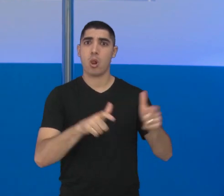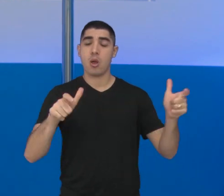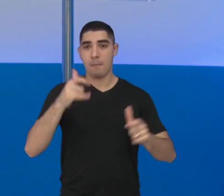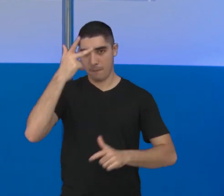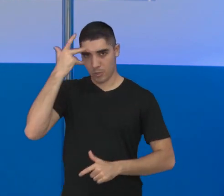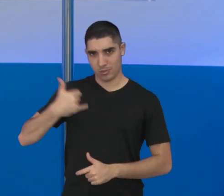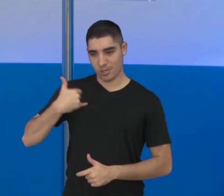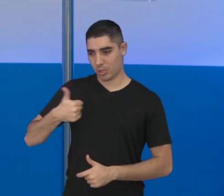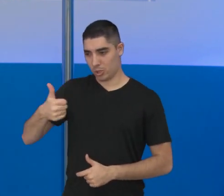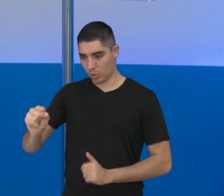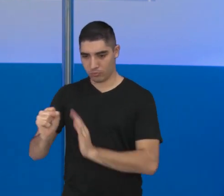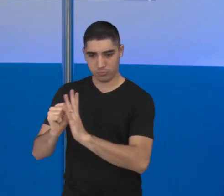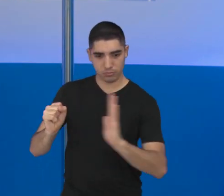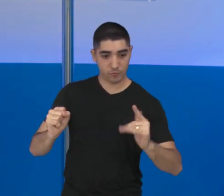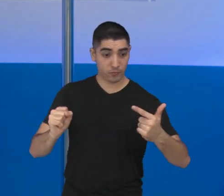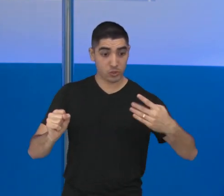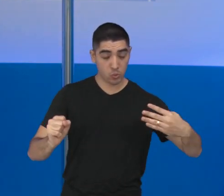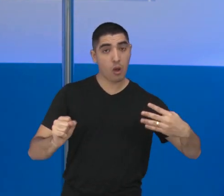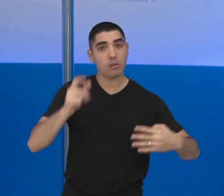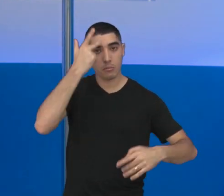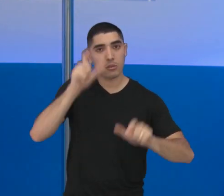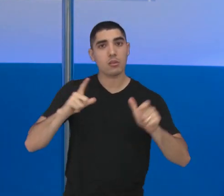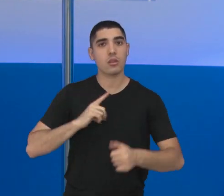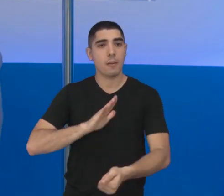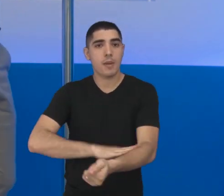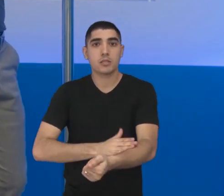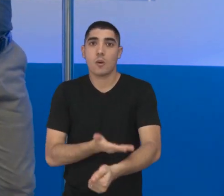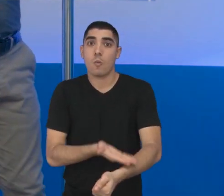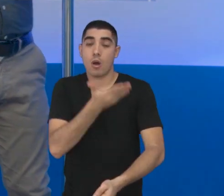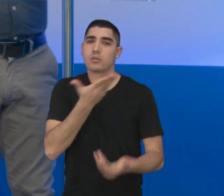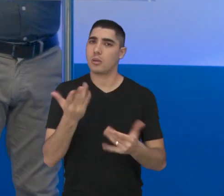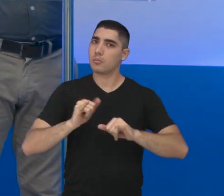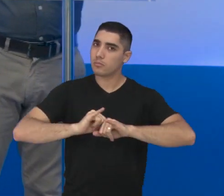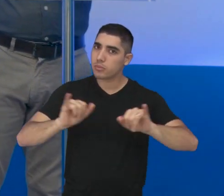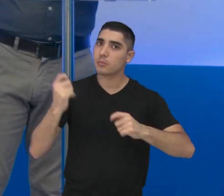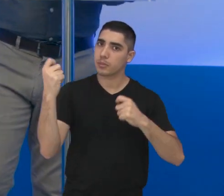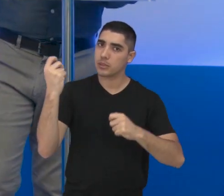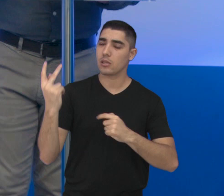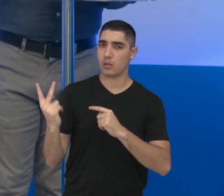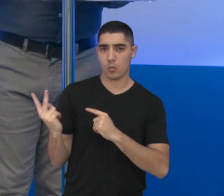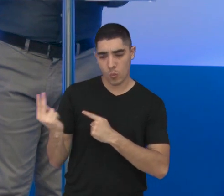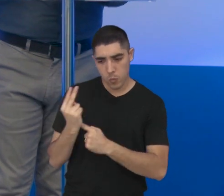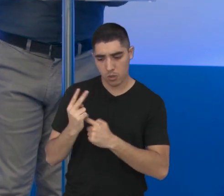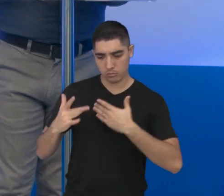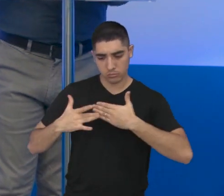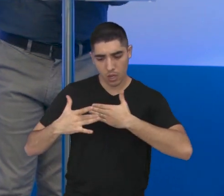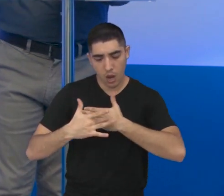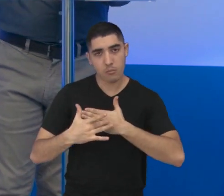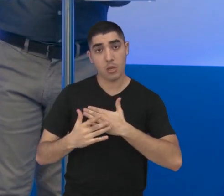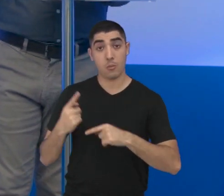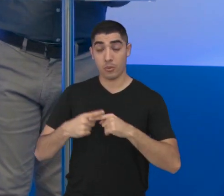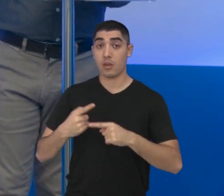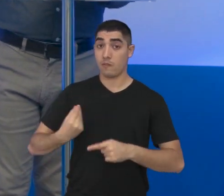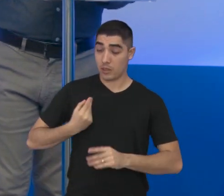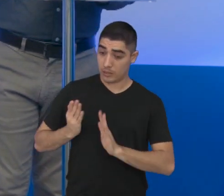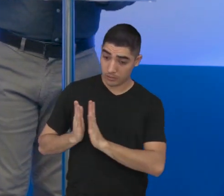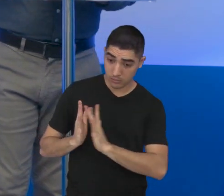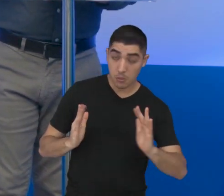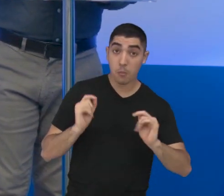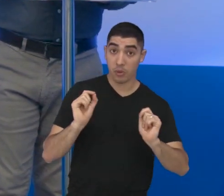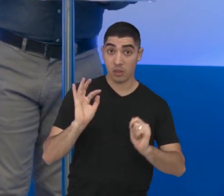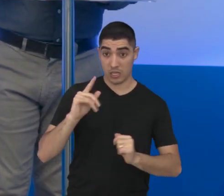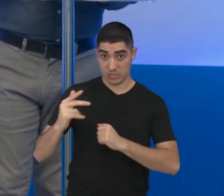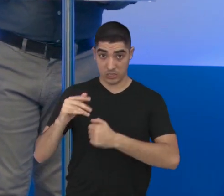18 e 24 anos. Isso acende um alerta sobre a importância dos exames preventivos e do cuidado ao longo da vida, já que a pressão